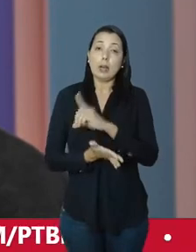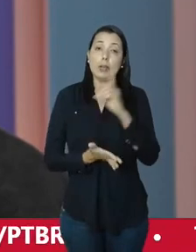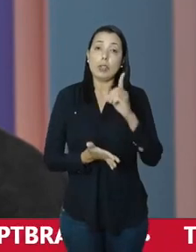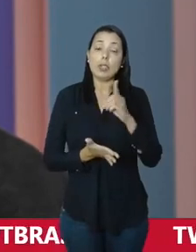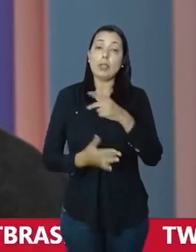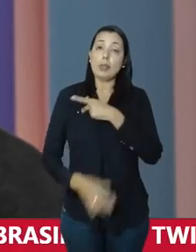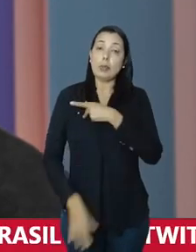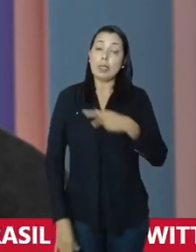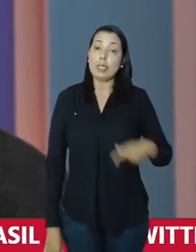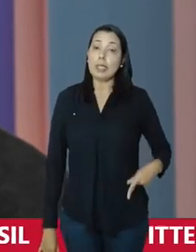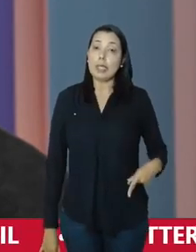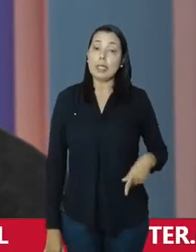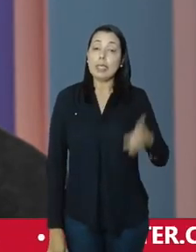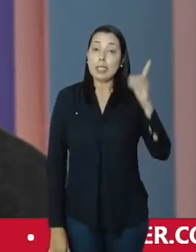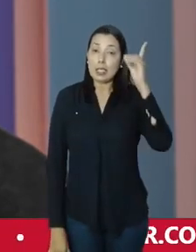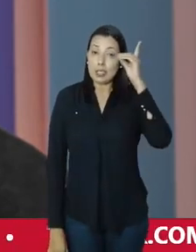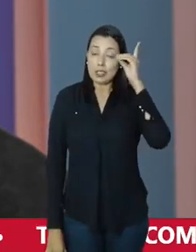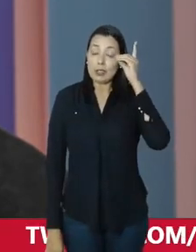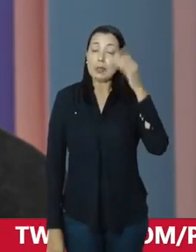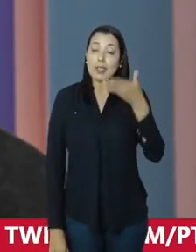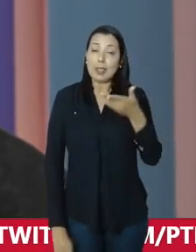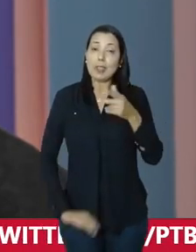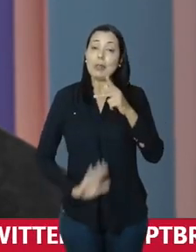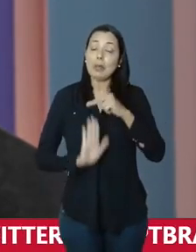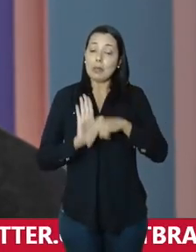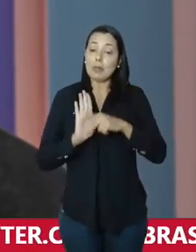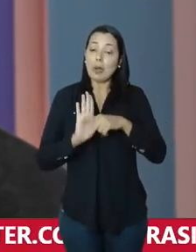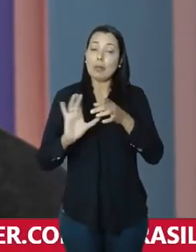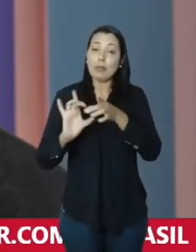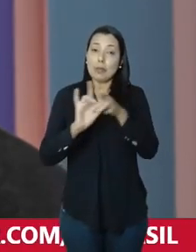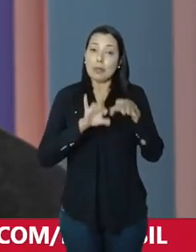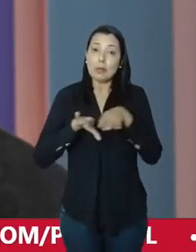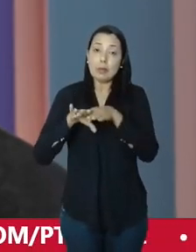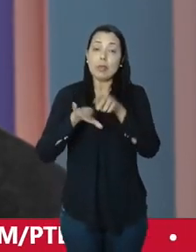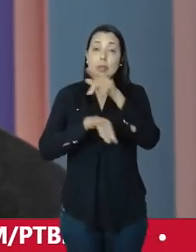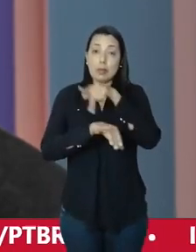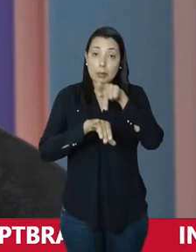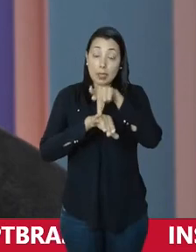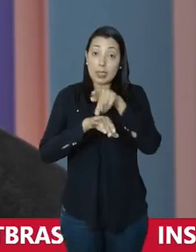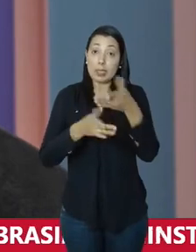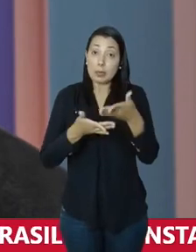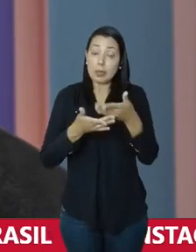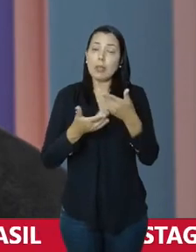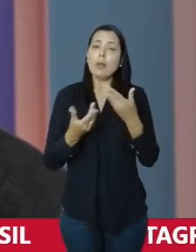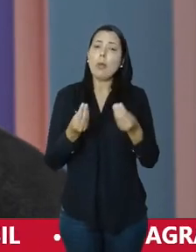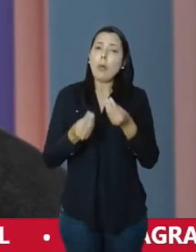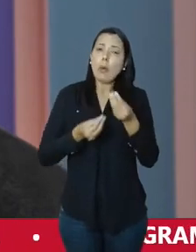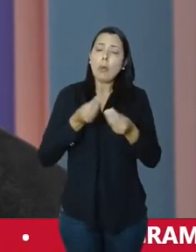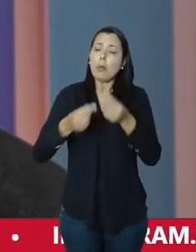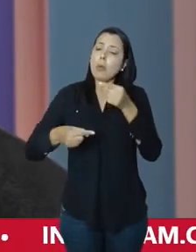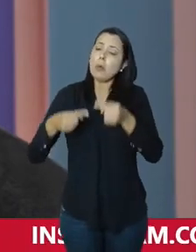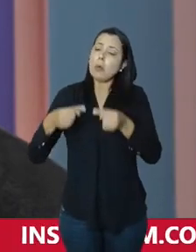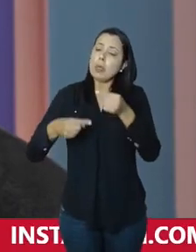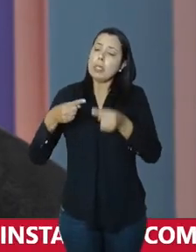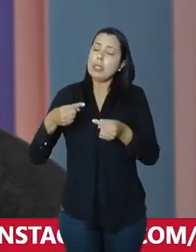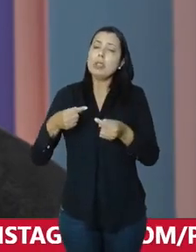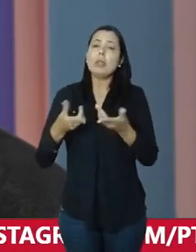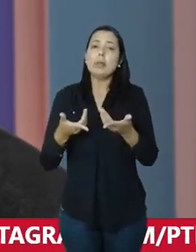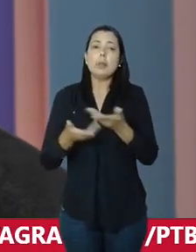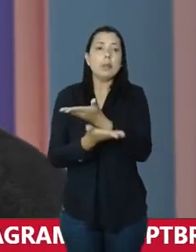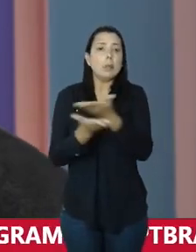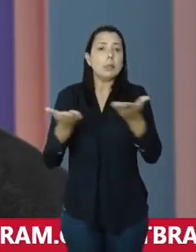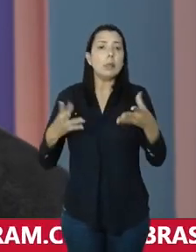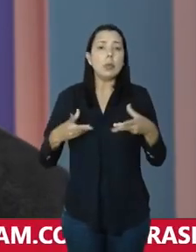com a presidenta Dilma, onde ela apresenta o projeto democrático para o país e faz um balanço das ações políticas voltadas para